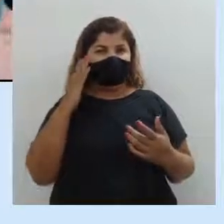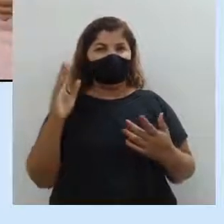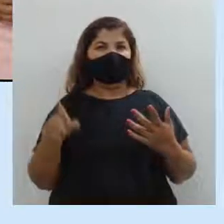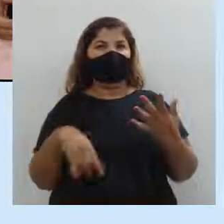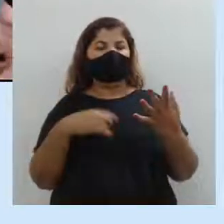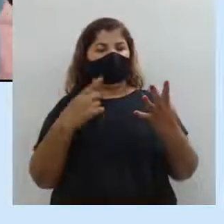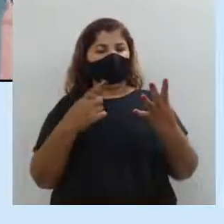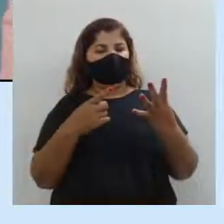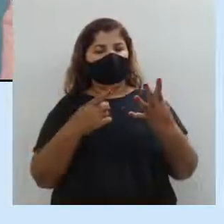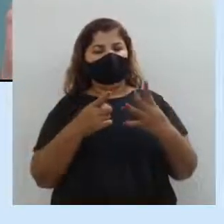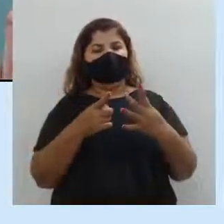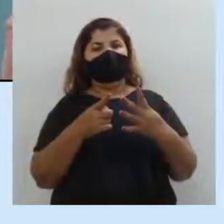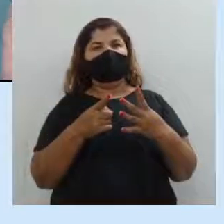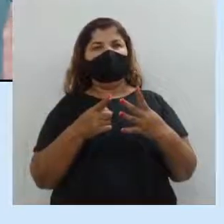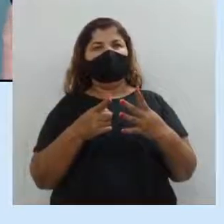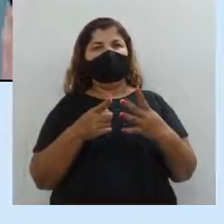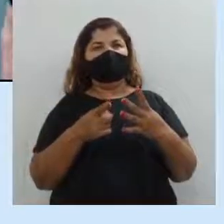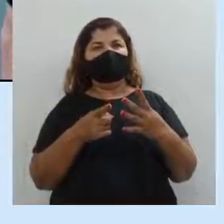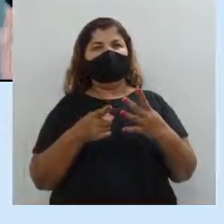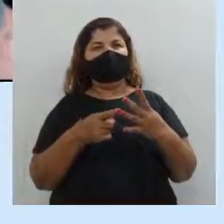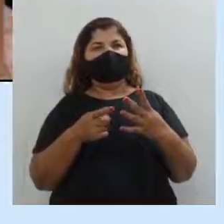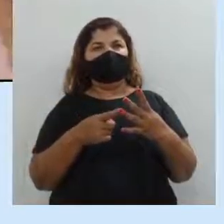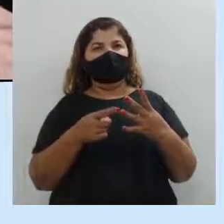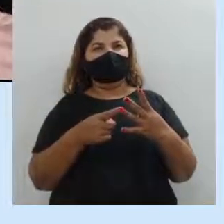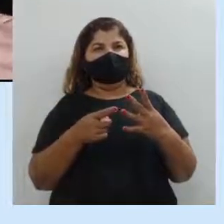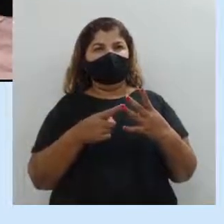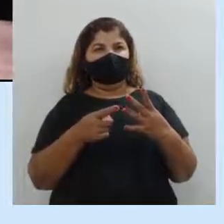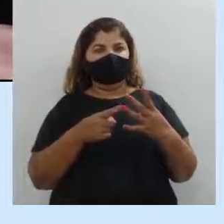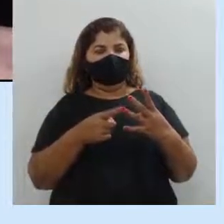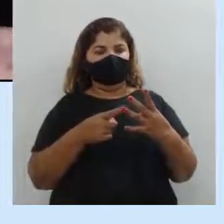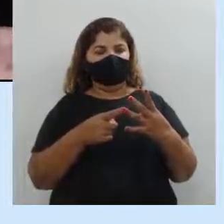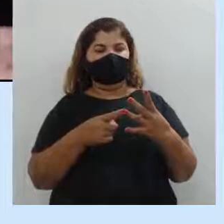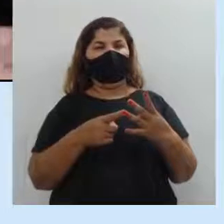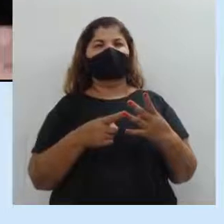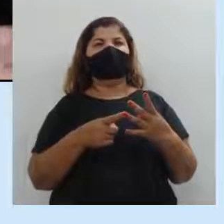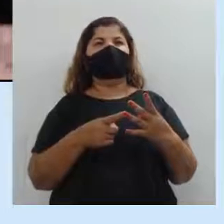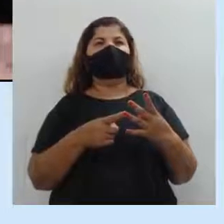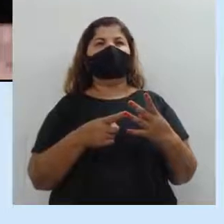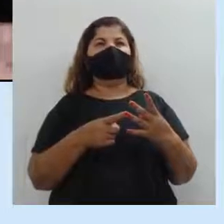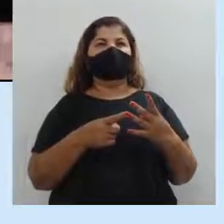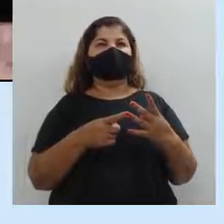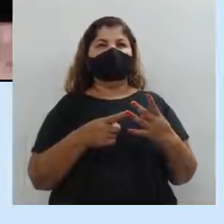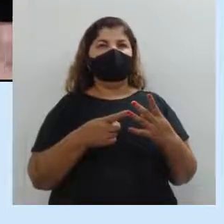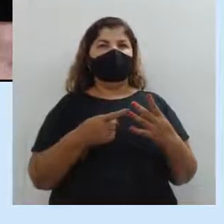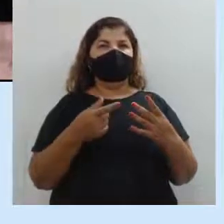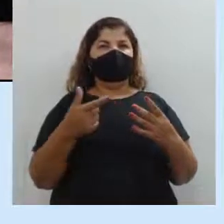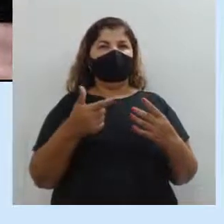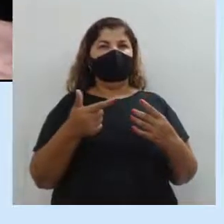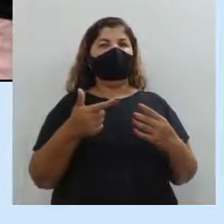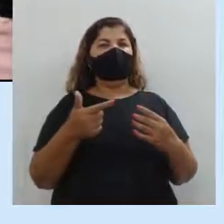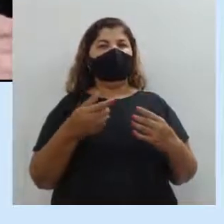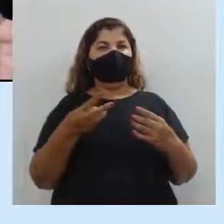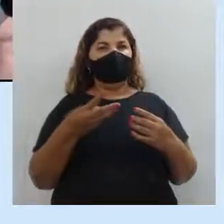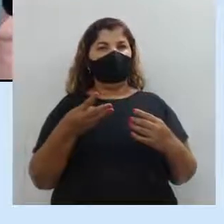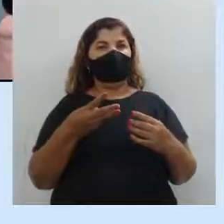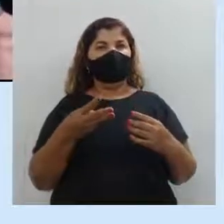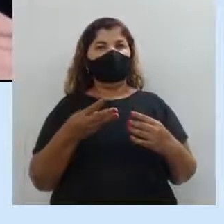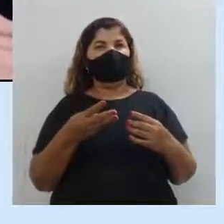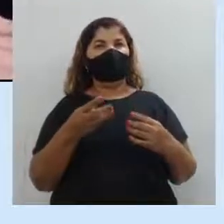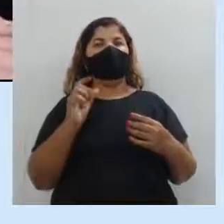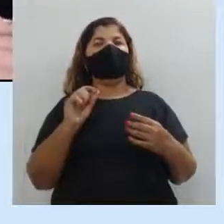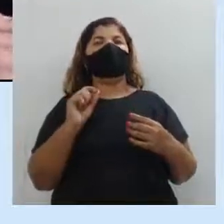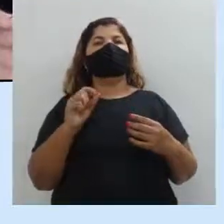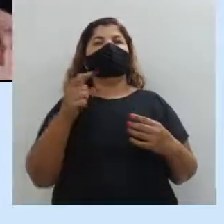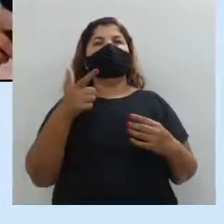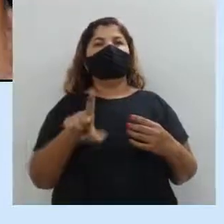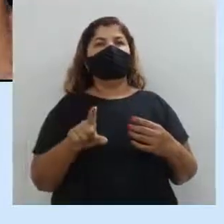Terceiro quadrinho, temos um outro advérbio presente. Qual é esse outro